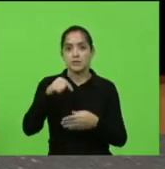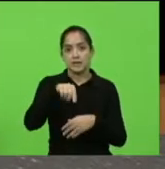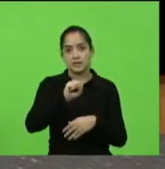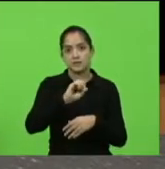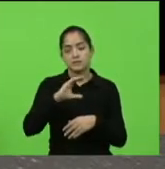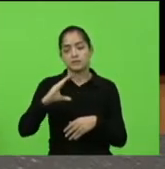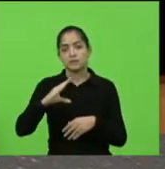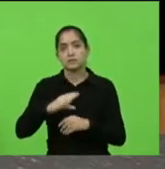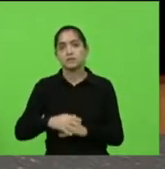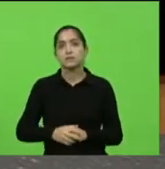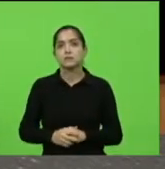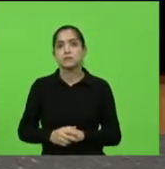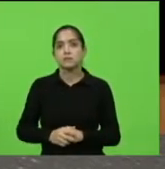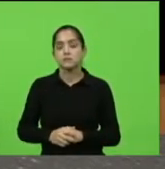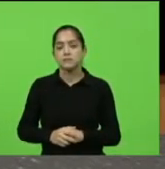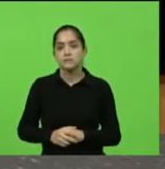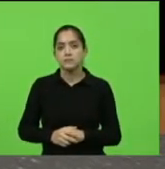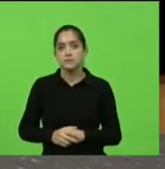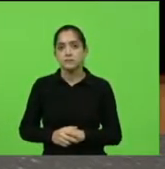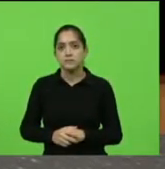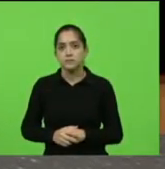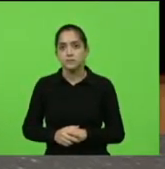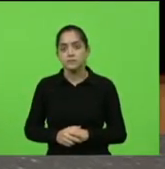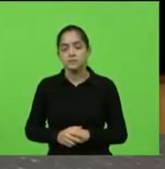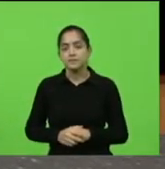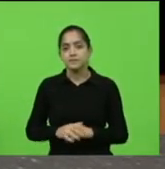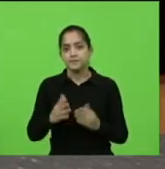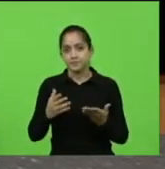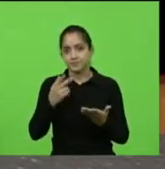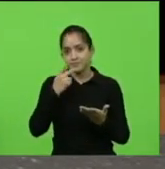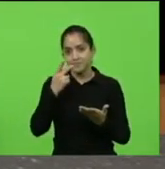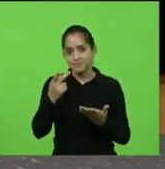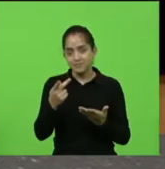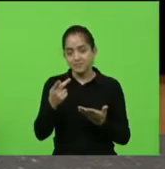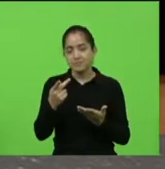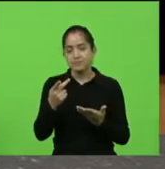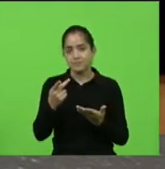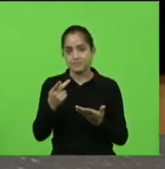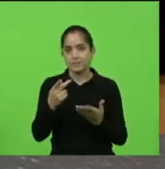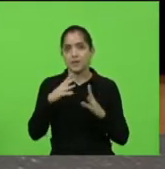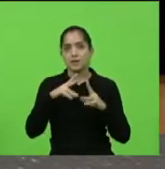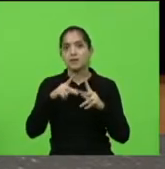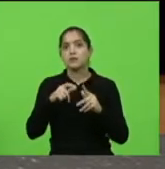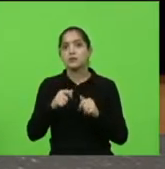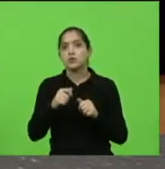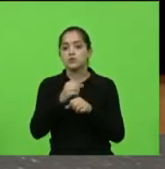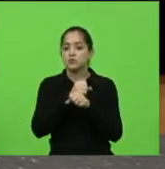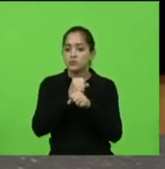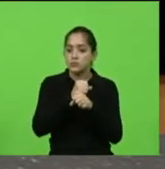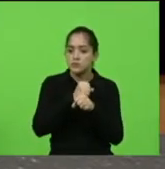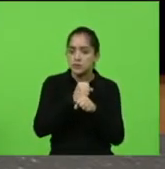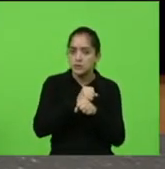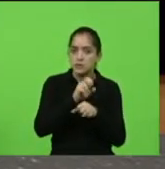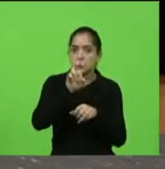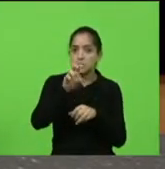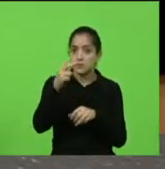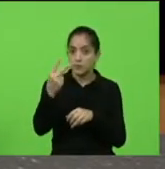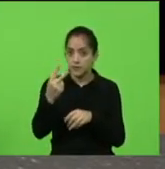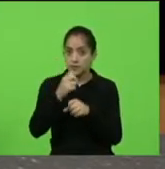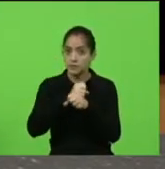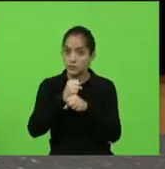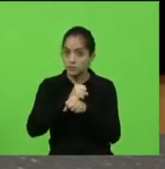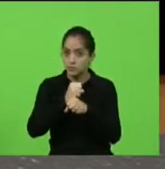estado. Dizia de que em todos esses anos, 52 anos de